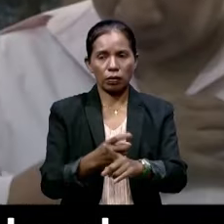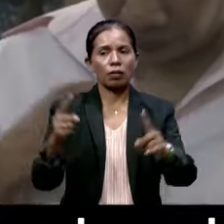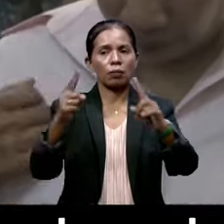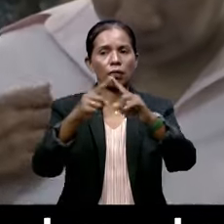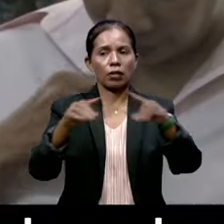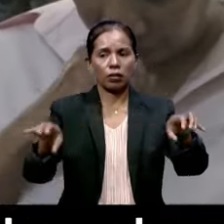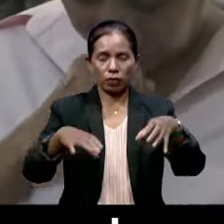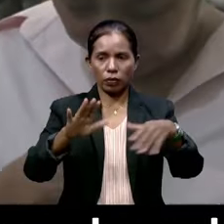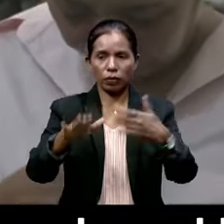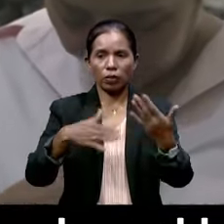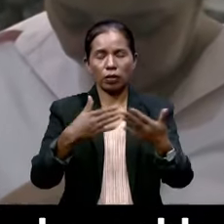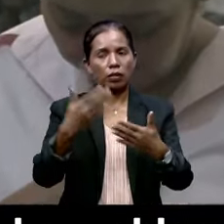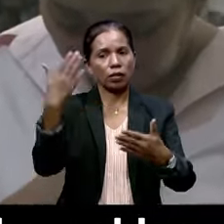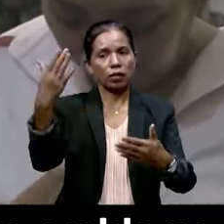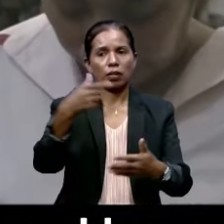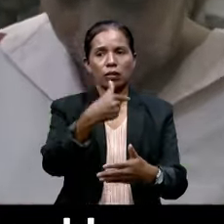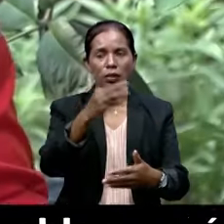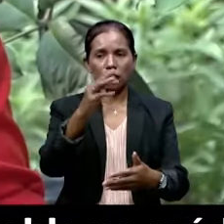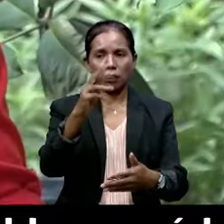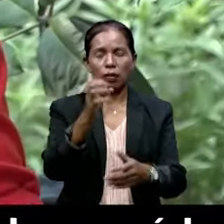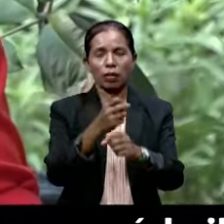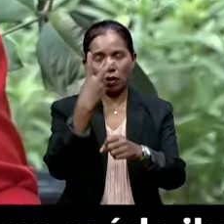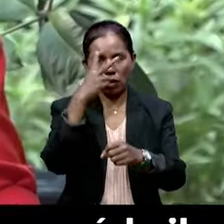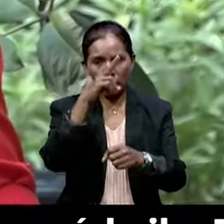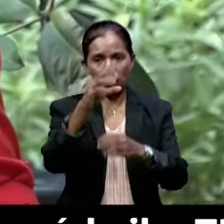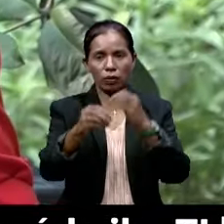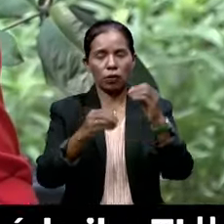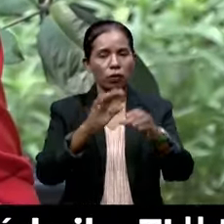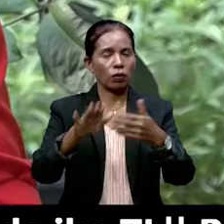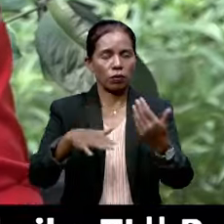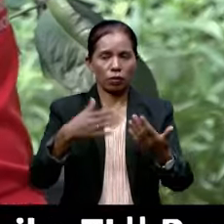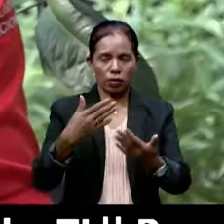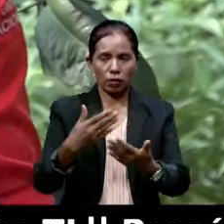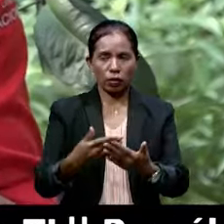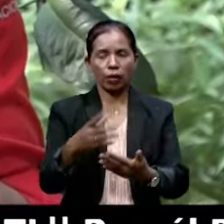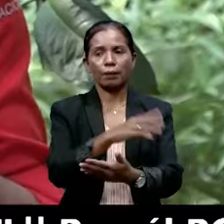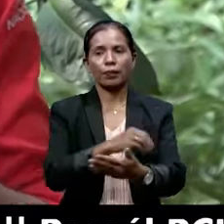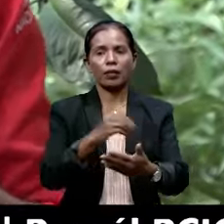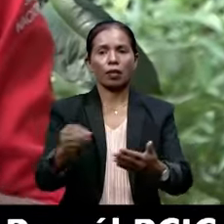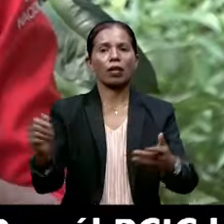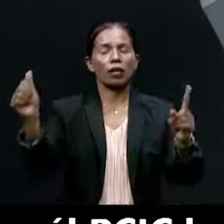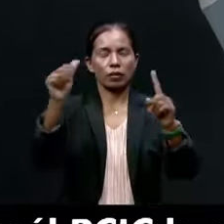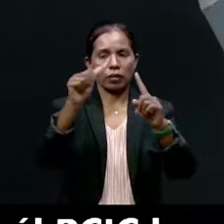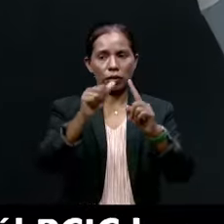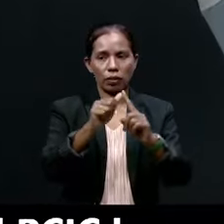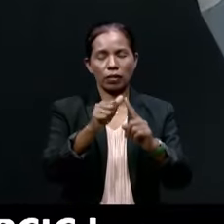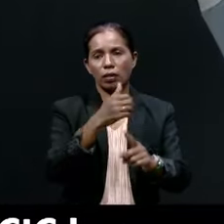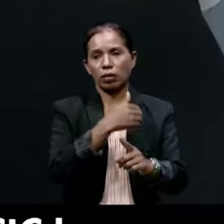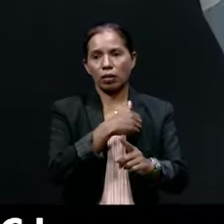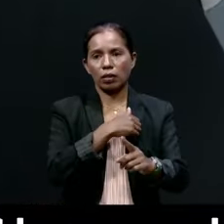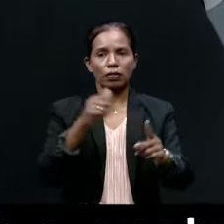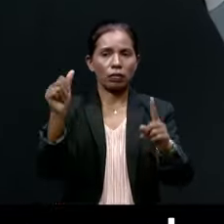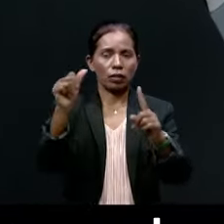na Ensira Roto e Regiamen, a tu halo reflexão para o Boat Roto, durante a 15 ona na Ocidão